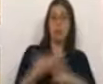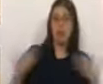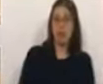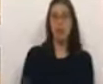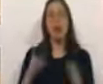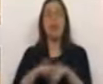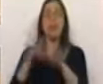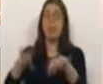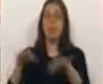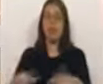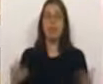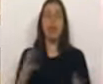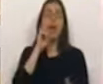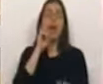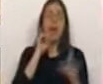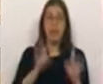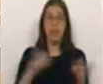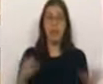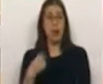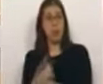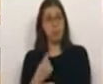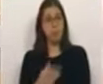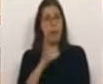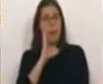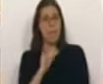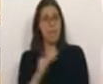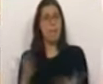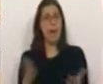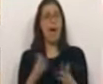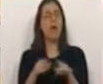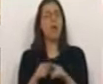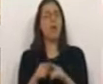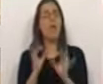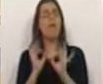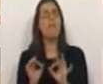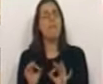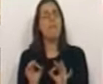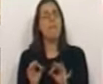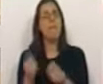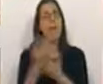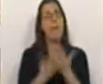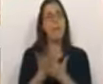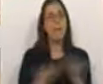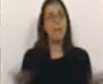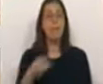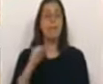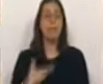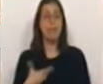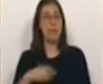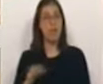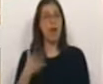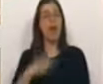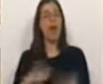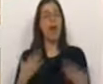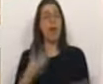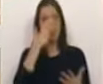já ultrapassou o seu tempo, peço para concluir. Também que o banco se coloca ao serviço da economia. PSD e CDS